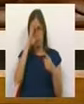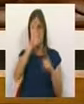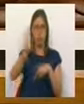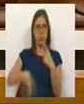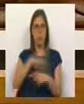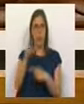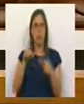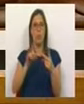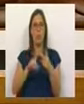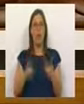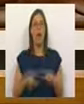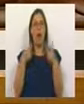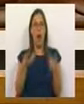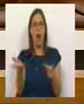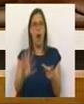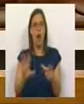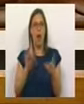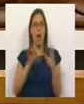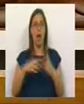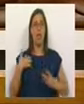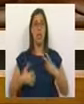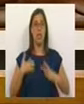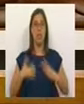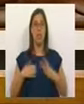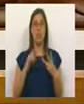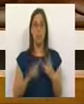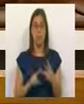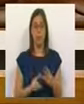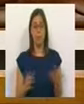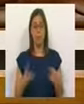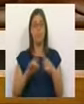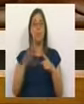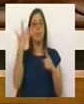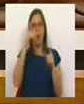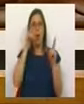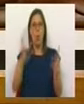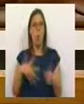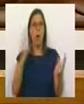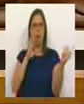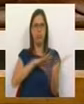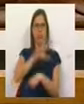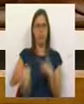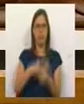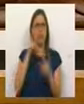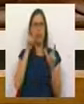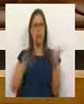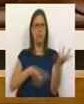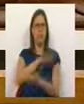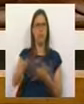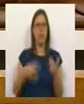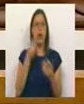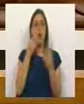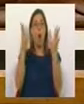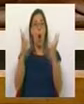descontrolo, desinvestimento e desespero. Comecemos pelo descontrolo. Descontrolo na